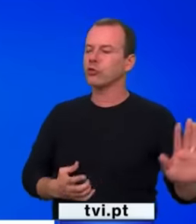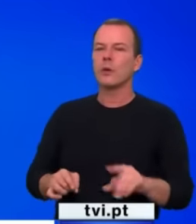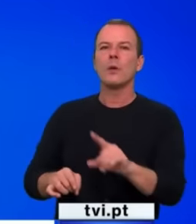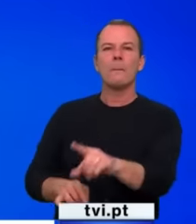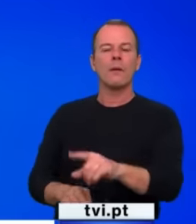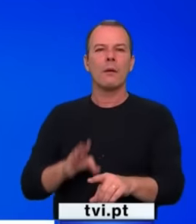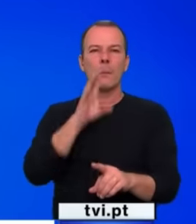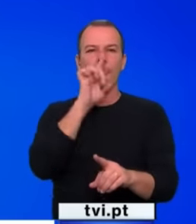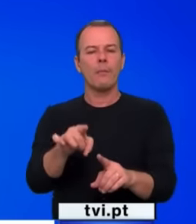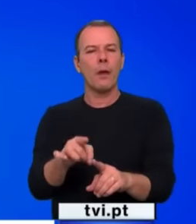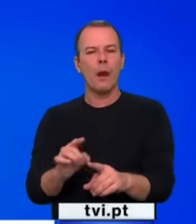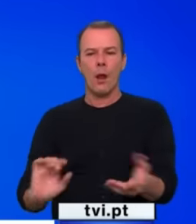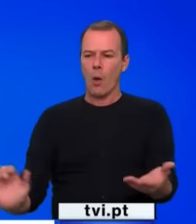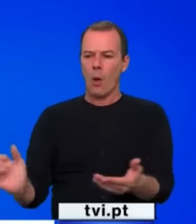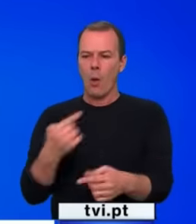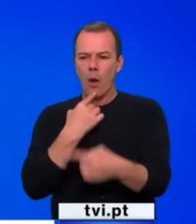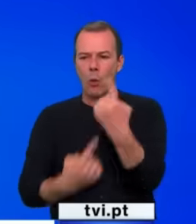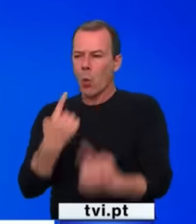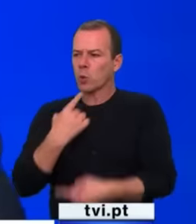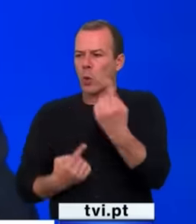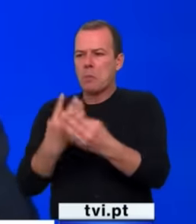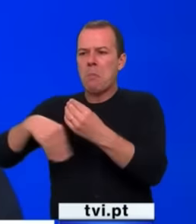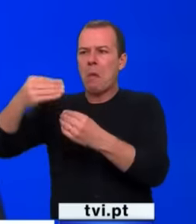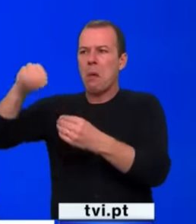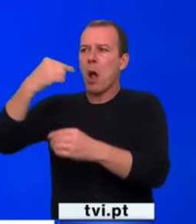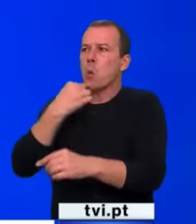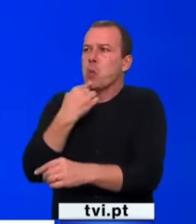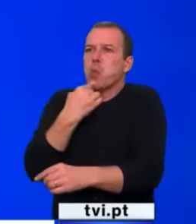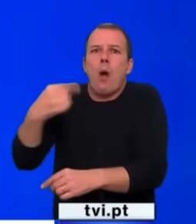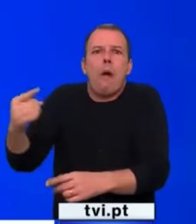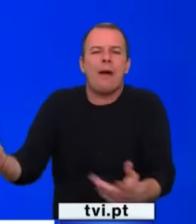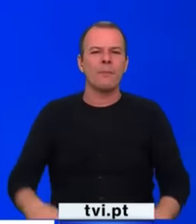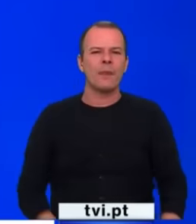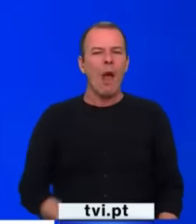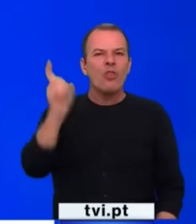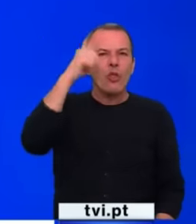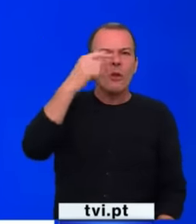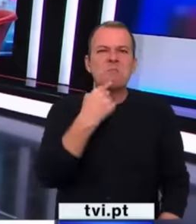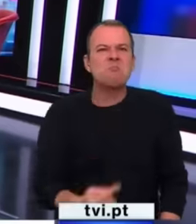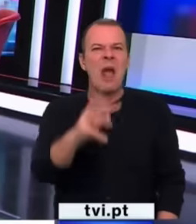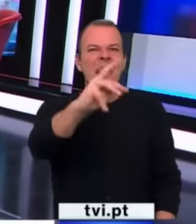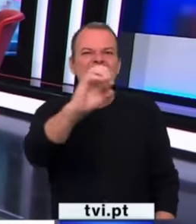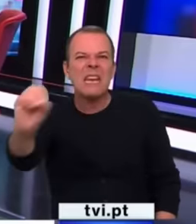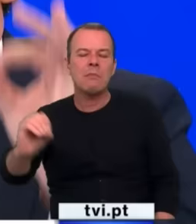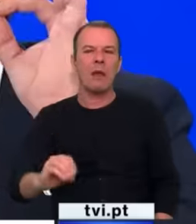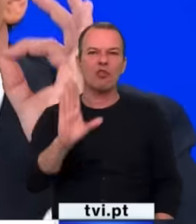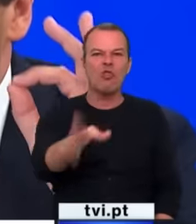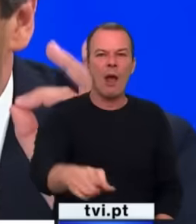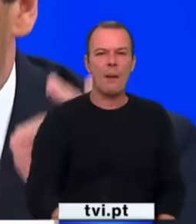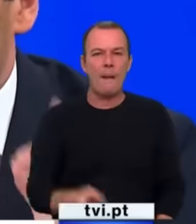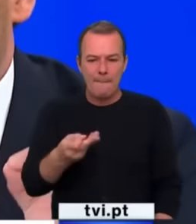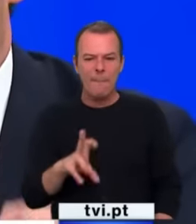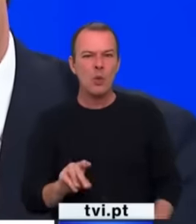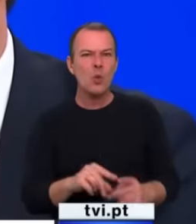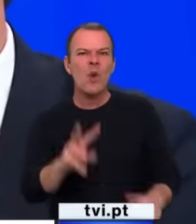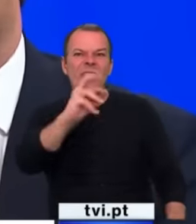ter o emaranhado de recursos que temos hoje. Eu desculpem voltar aos casos. José Sócrates já recorreu 30 vezes. Pedro Nuno Santos, 30 vezes, gastou dezenas